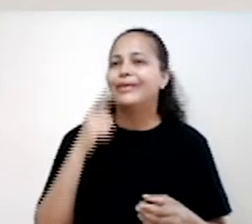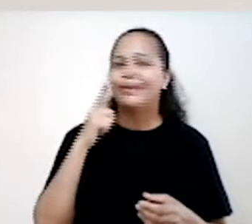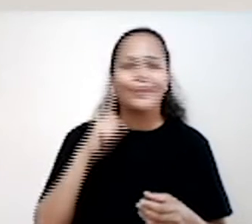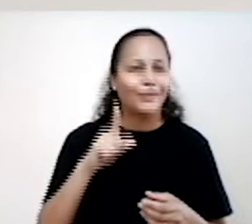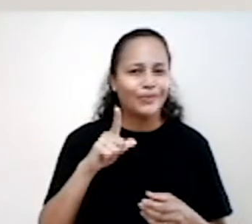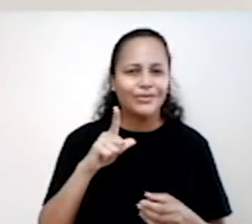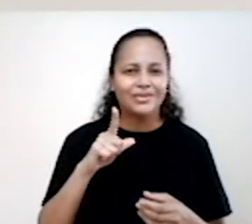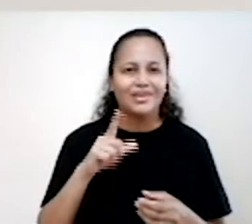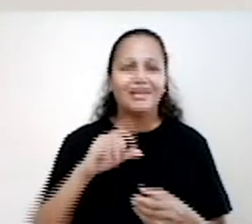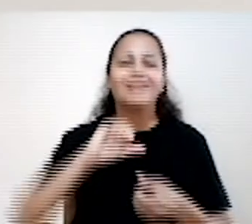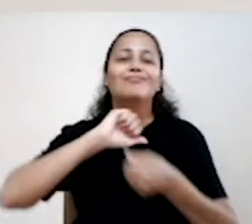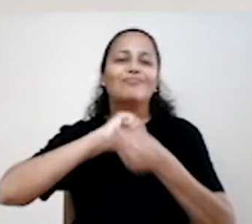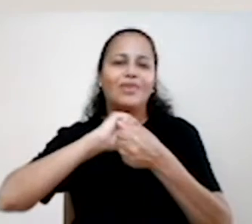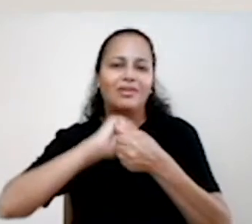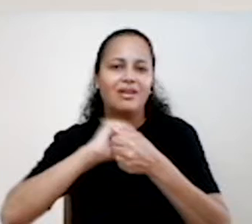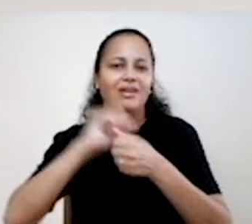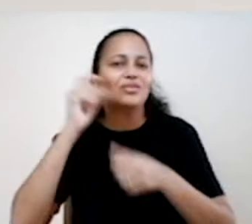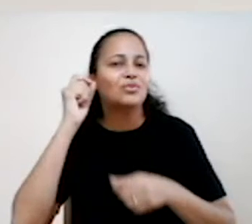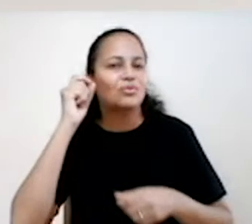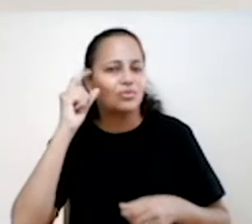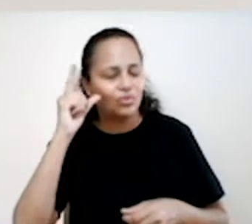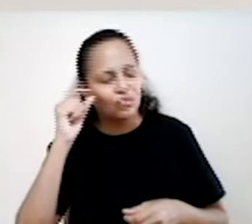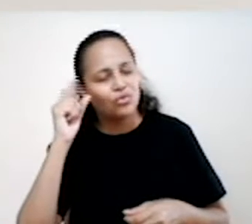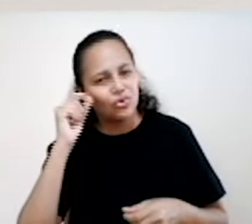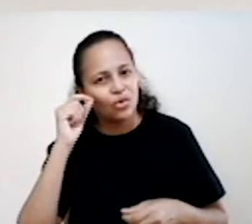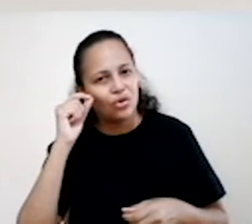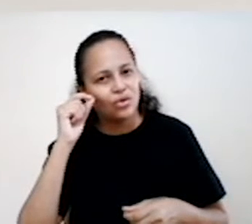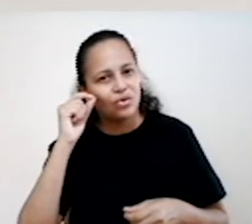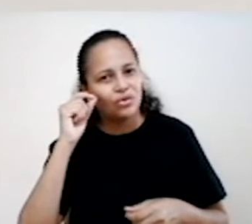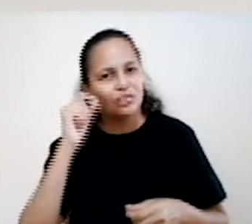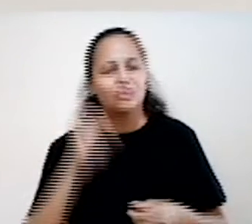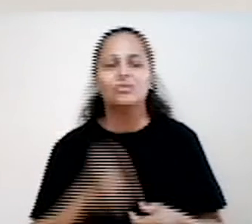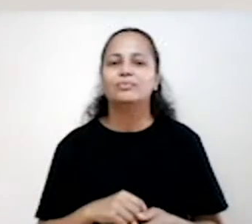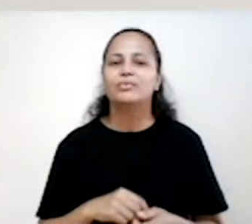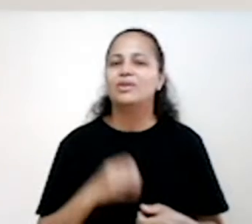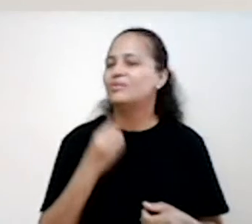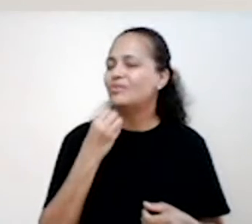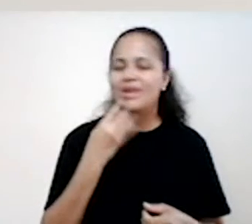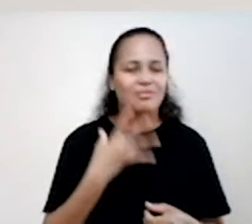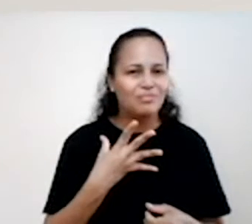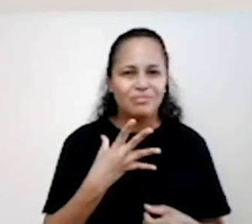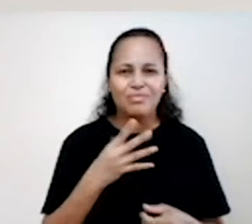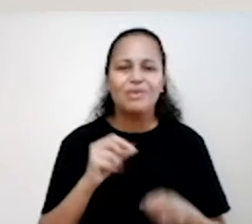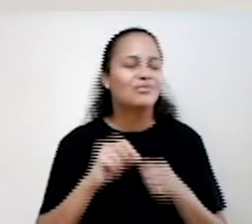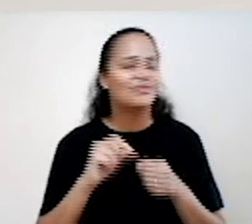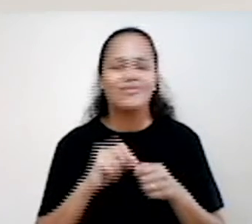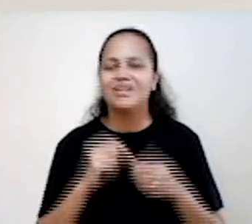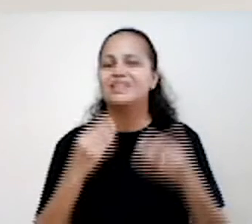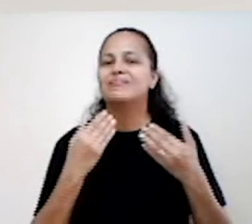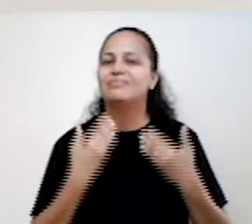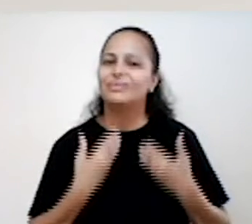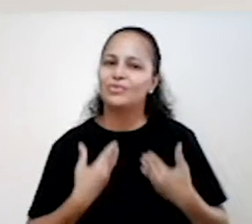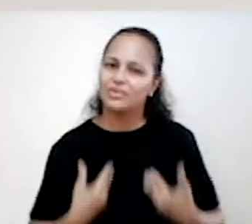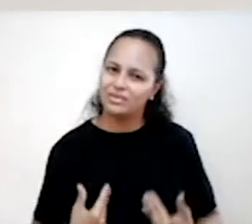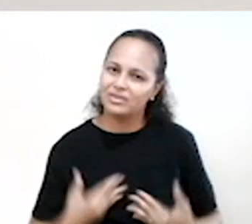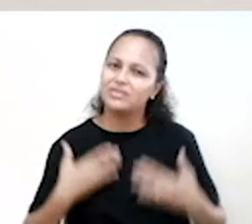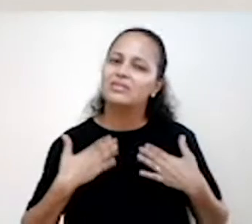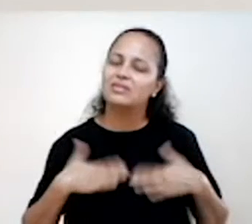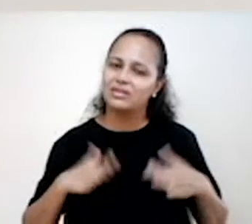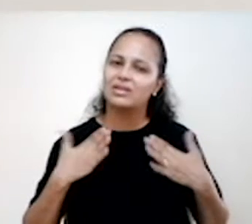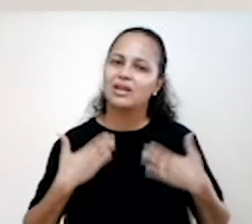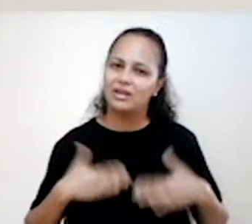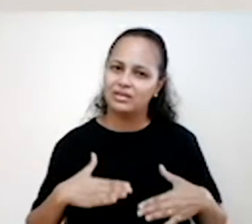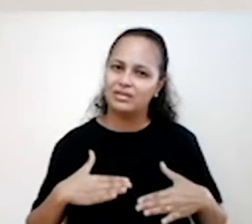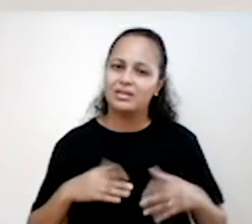boa qualidade do sono. Isso significa que o sono ele não é efetivo, ele não é revigorante, ele não faz com que a pessoa descanse como deveria,